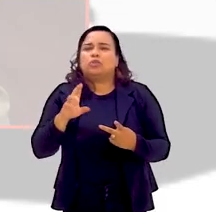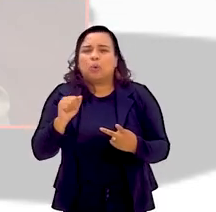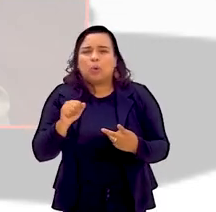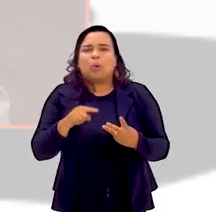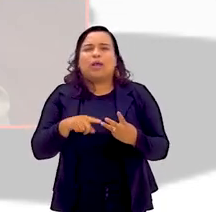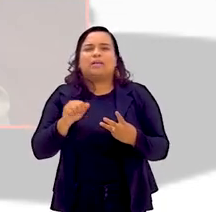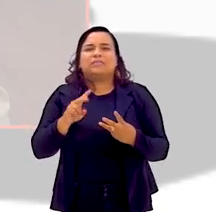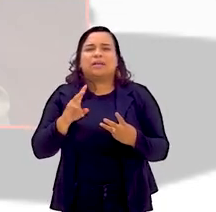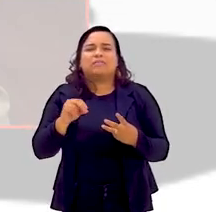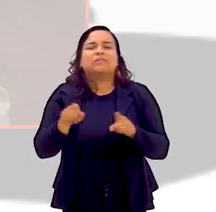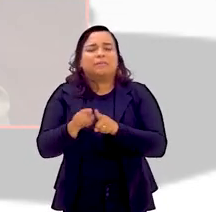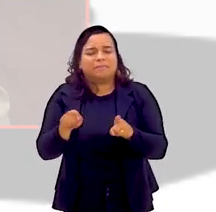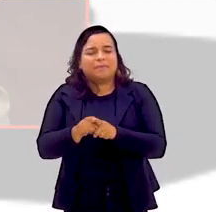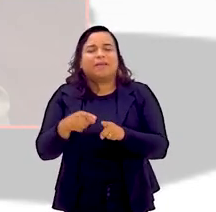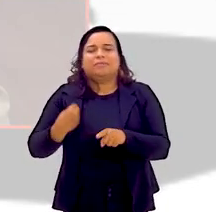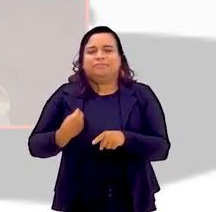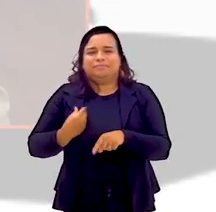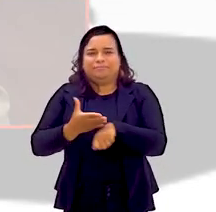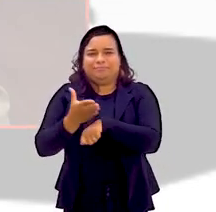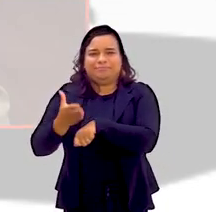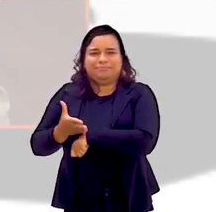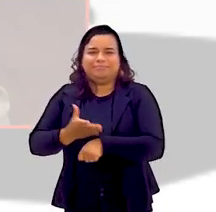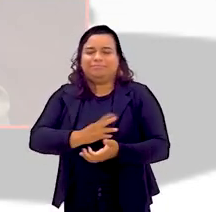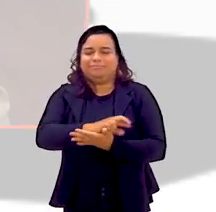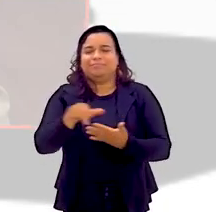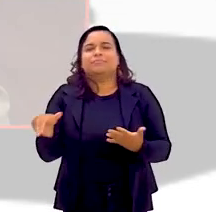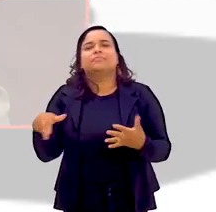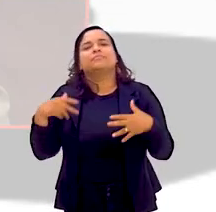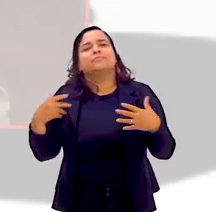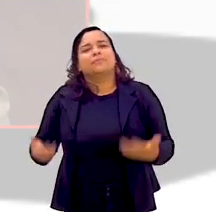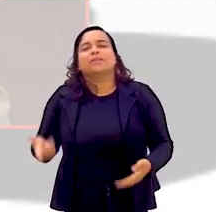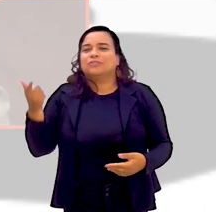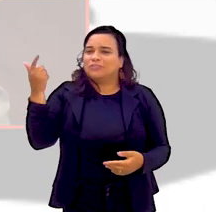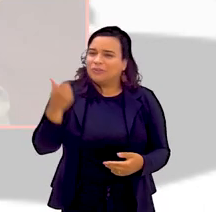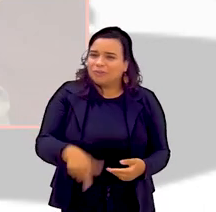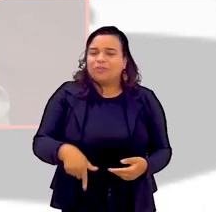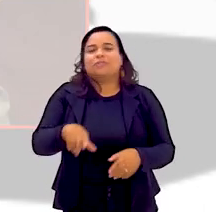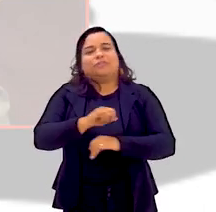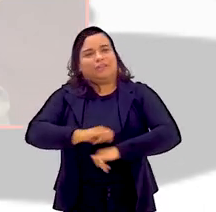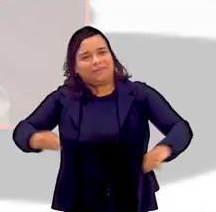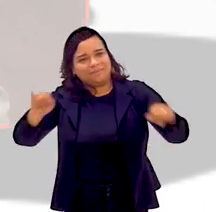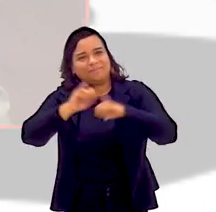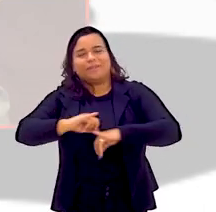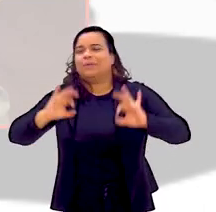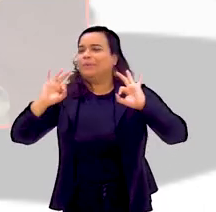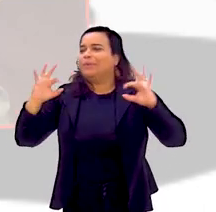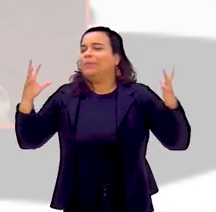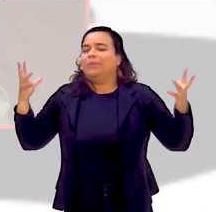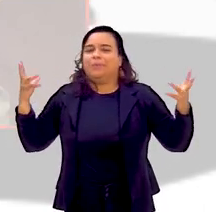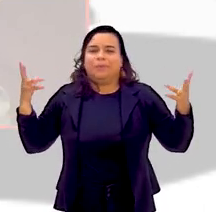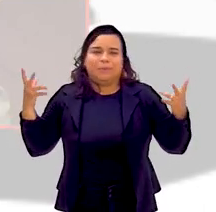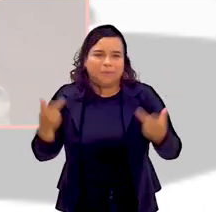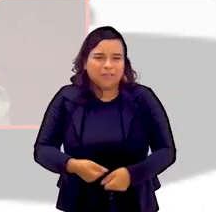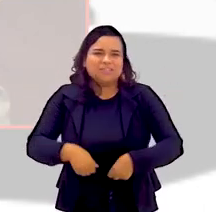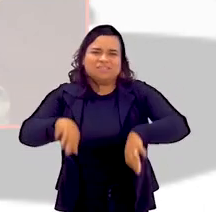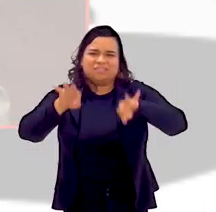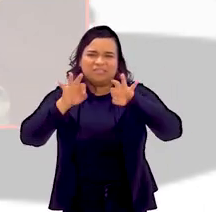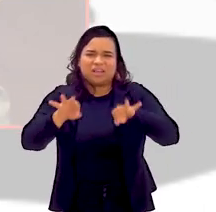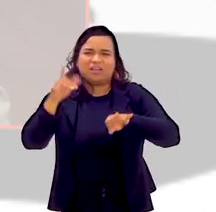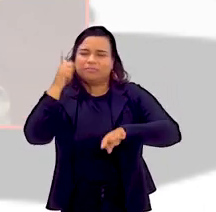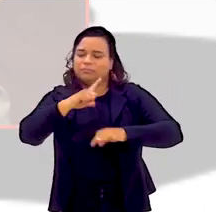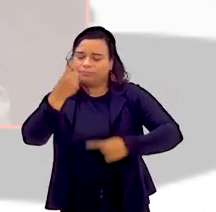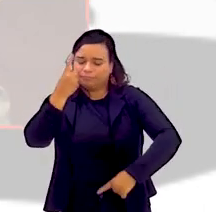também, foi talvez a derradeira participação dele nesse processo. Foi de novo uma campanha que está coroada e vai com certeza